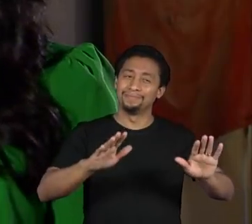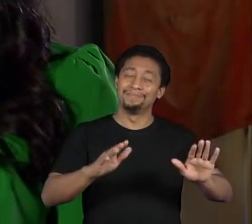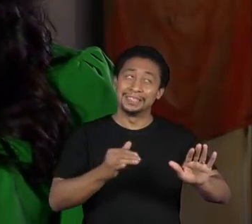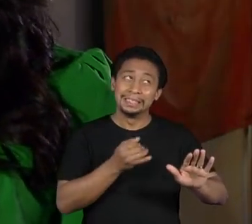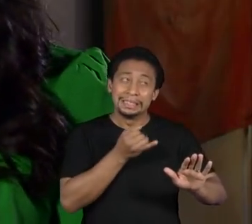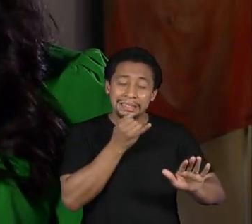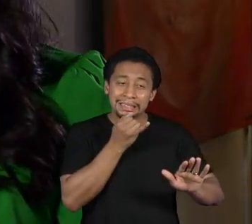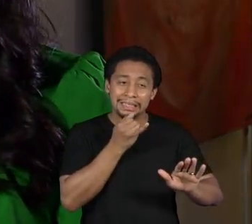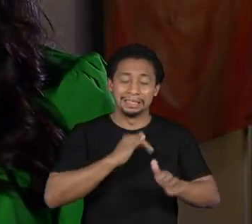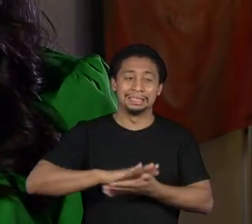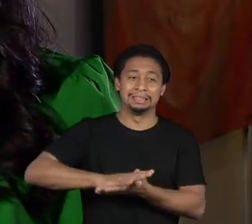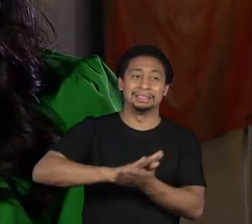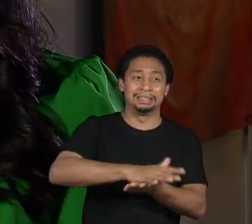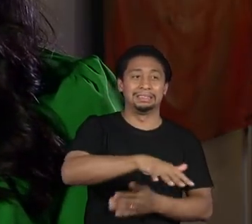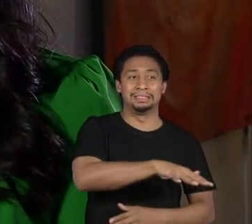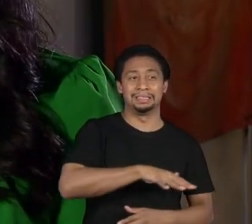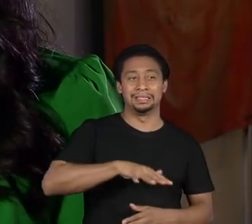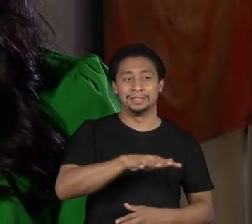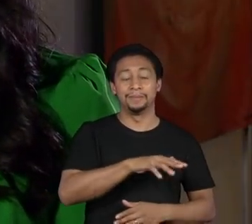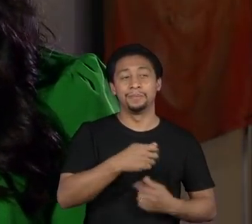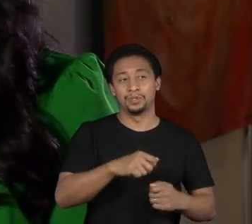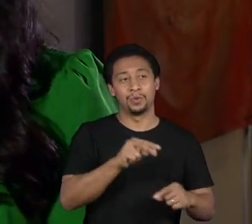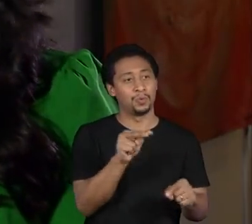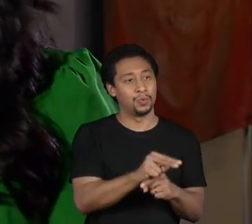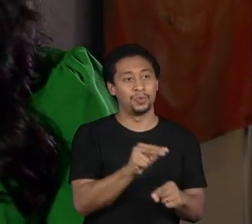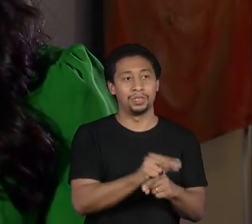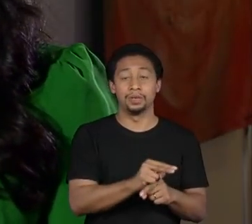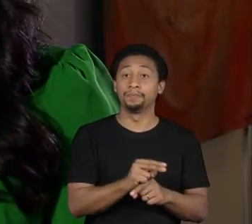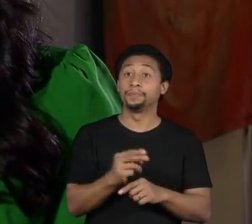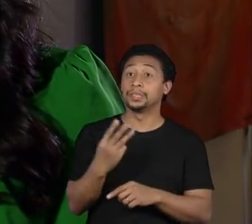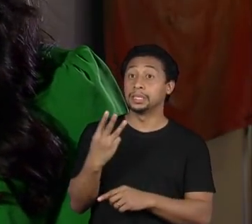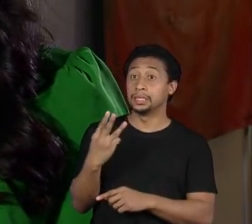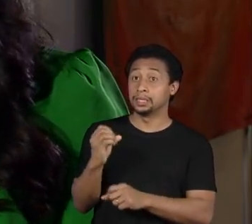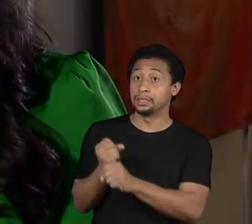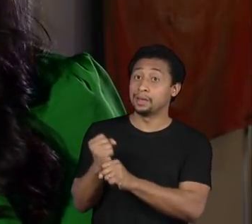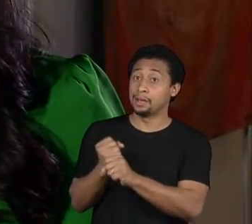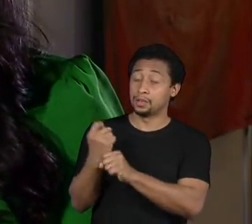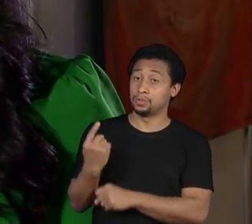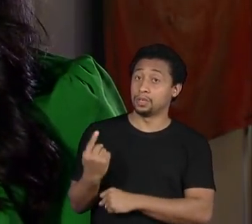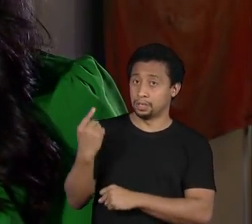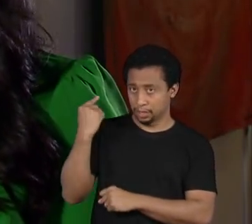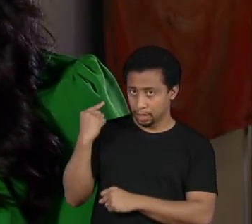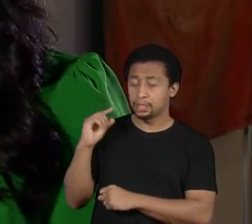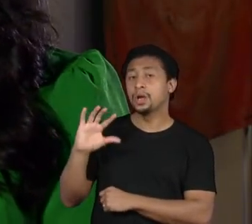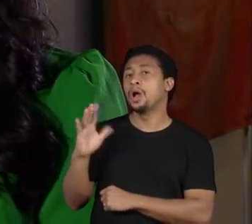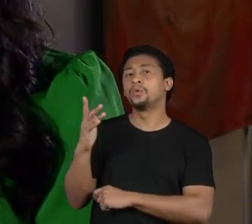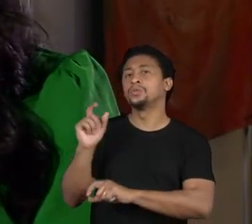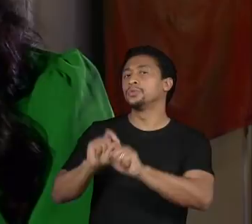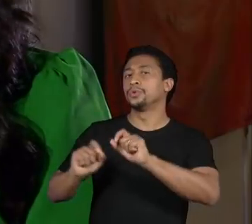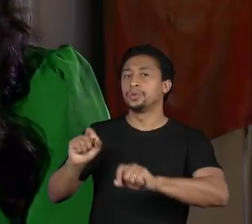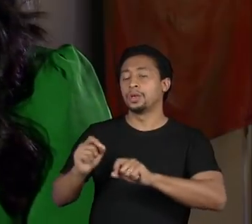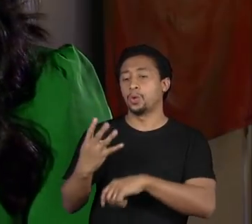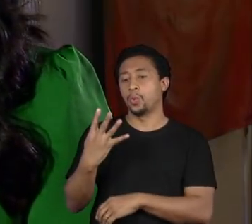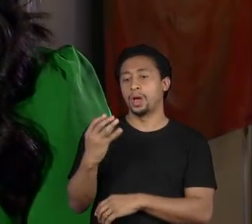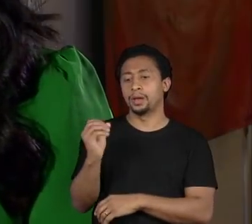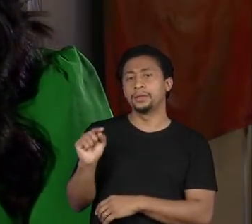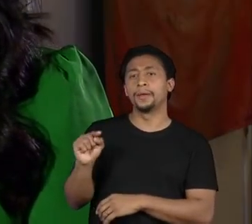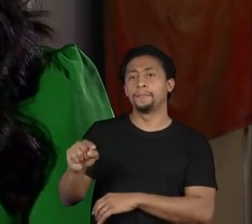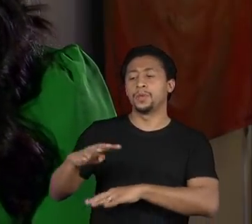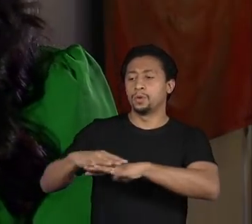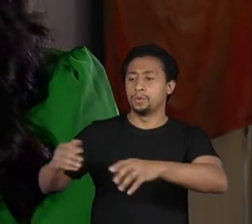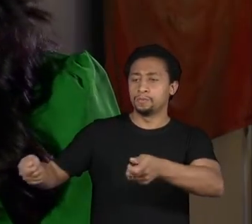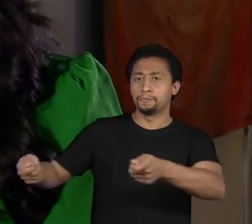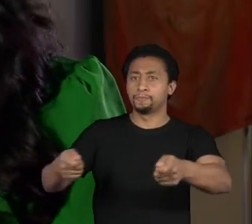30 anos atrás, quando a terra indígena Yanomami foi demarcada, cerca de 40 mil garimpeiros ocupavam o